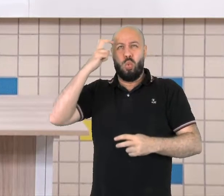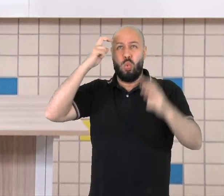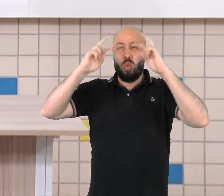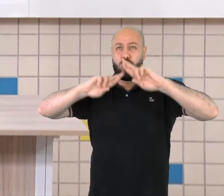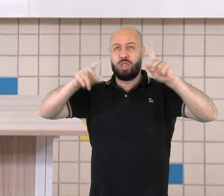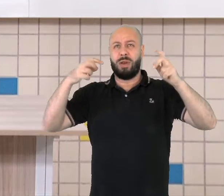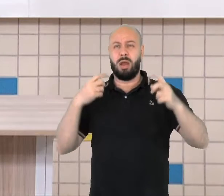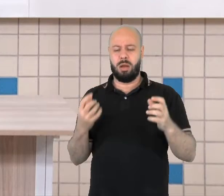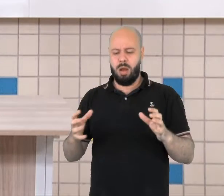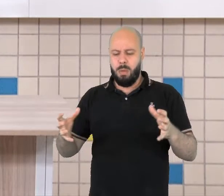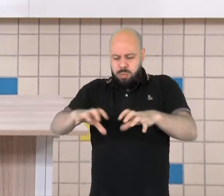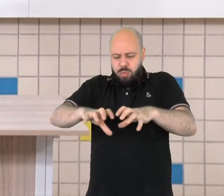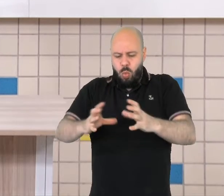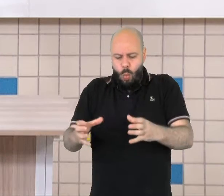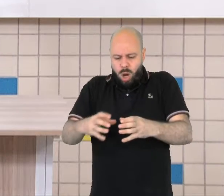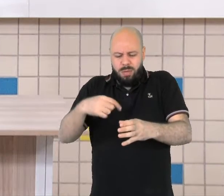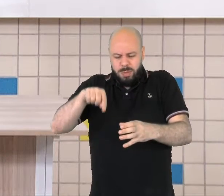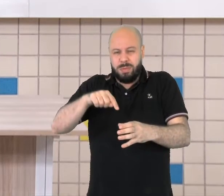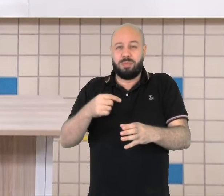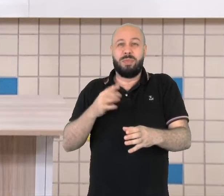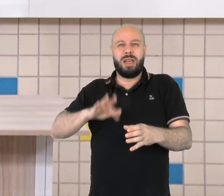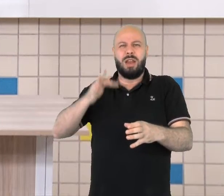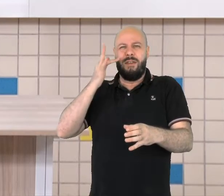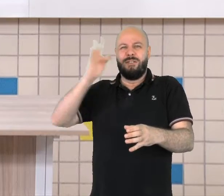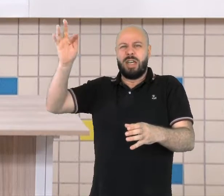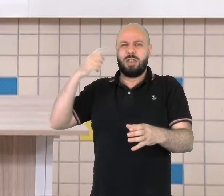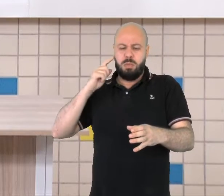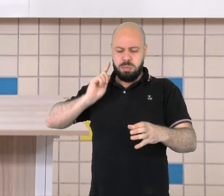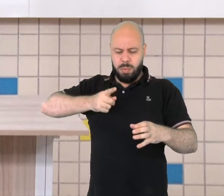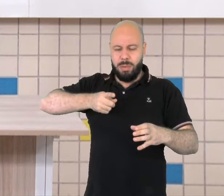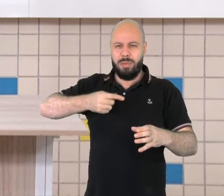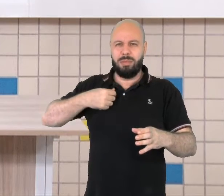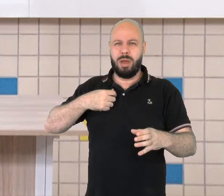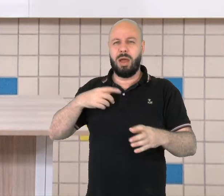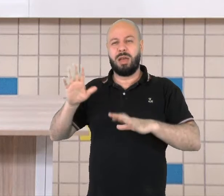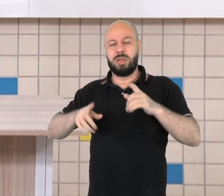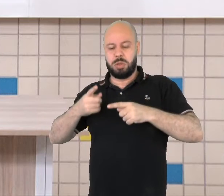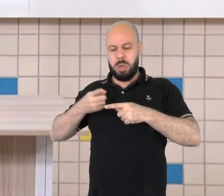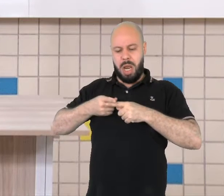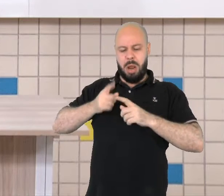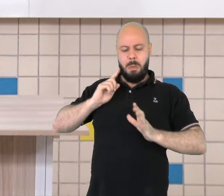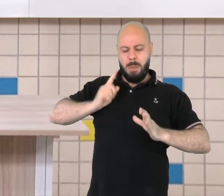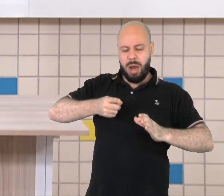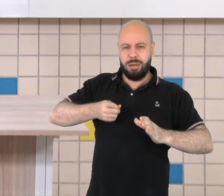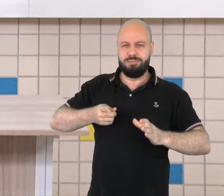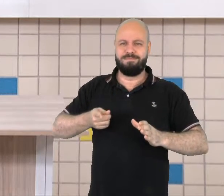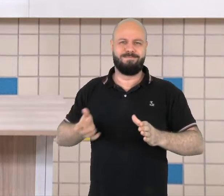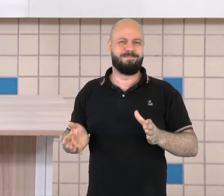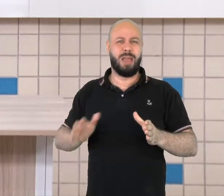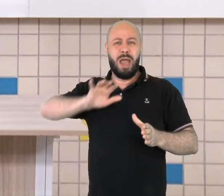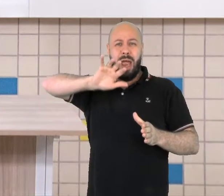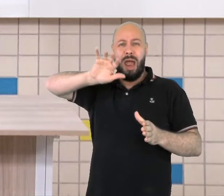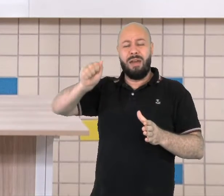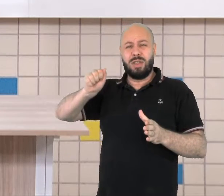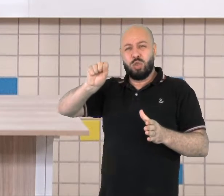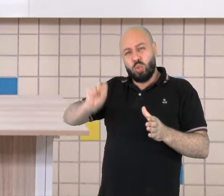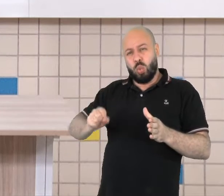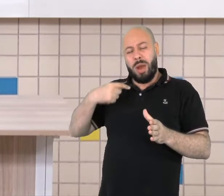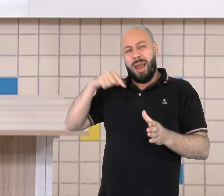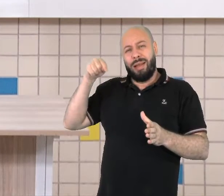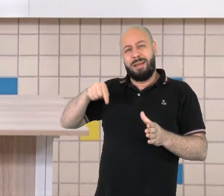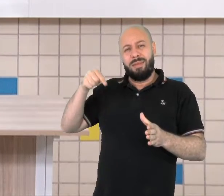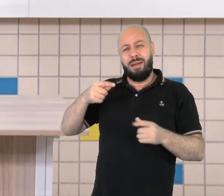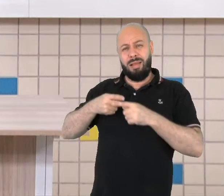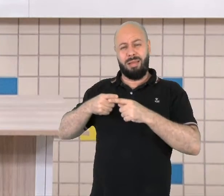território, e aquele território era dominado pela França, pela Inglaterra. A África do Sul era para a Inglaterra, pessoal,